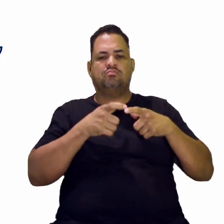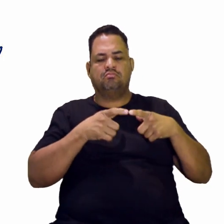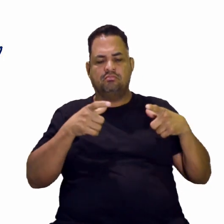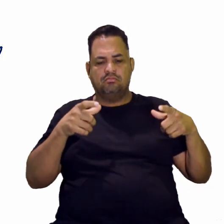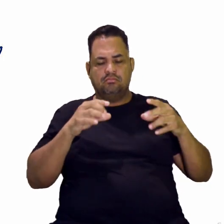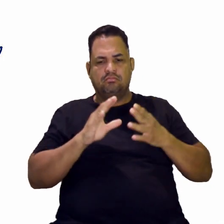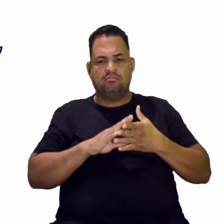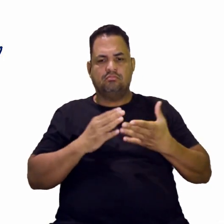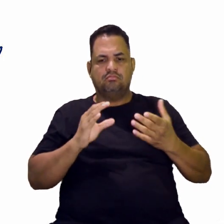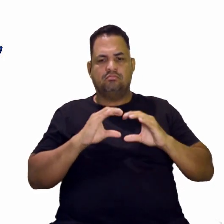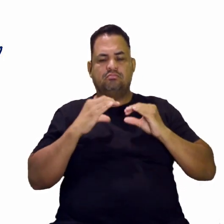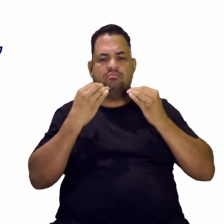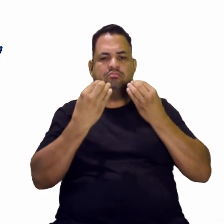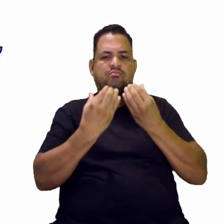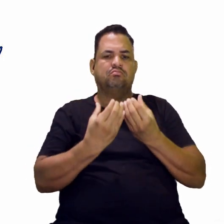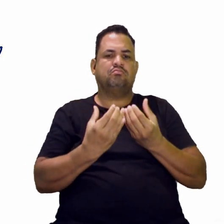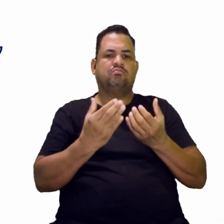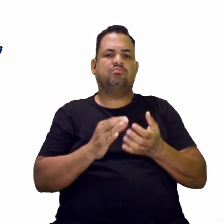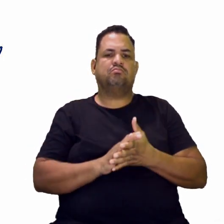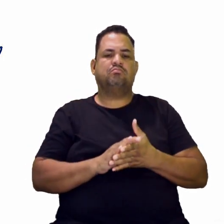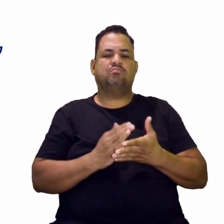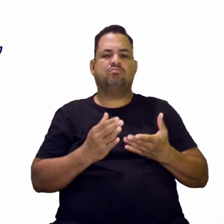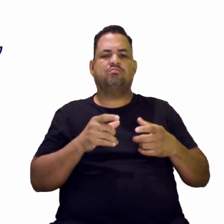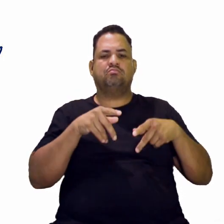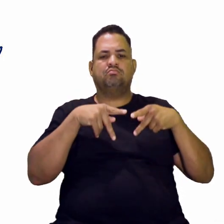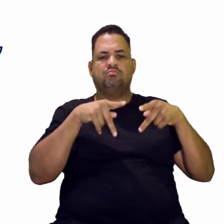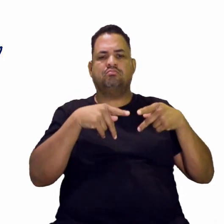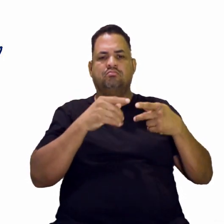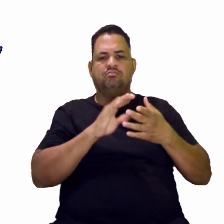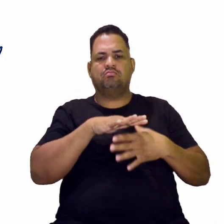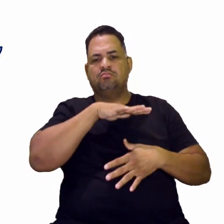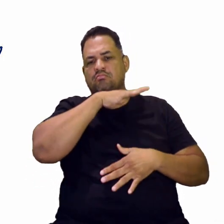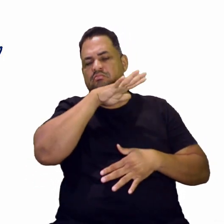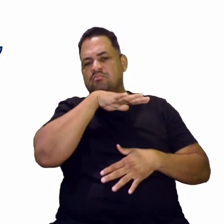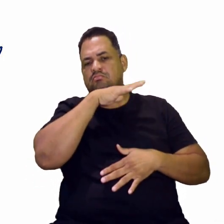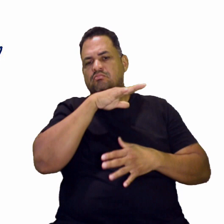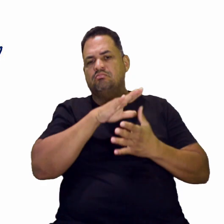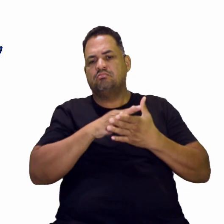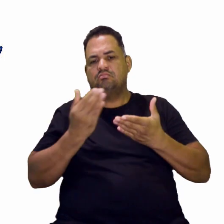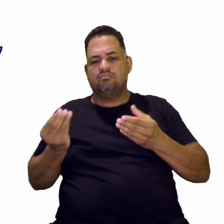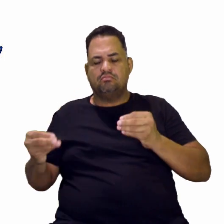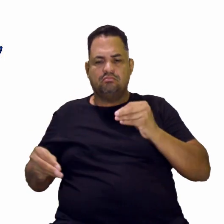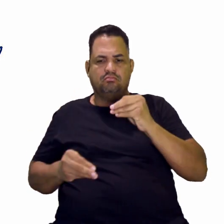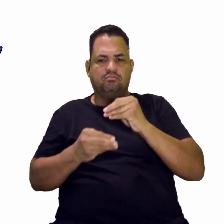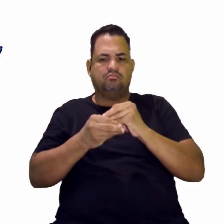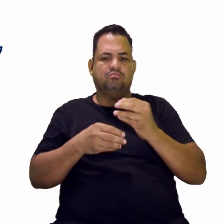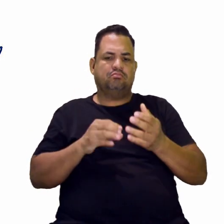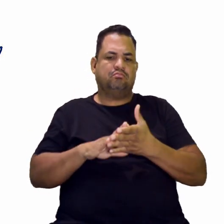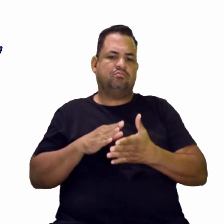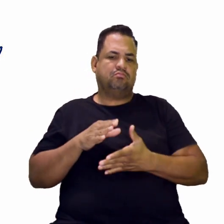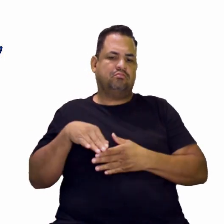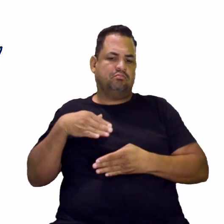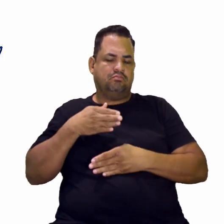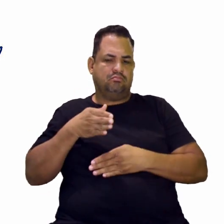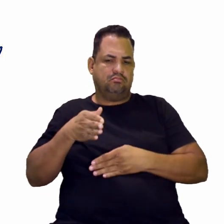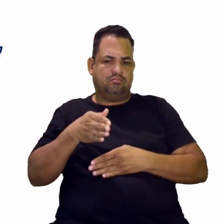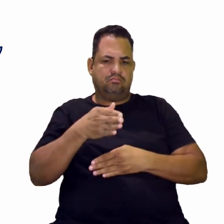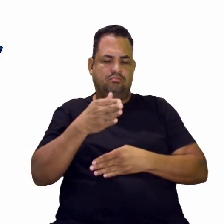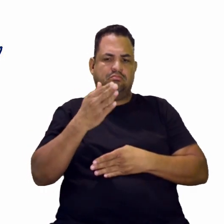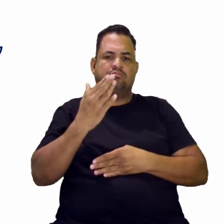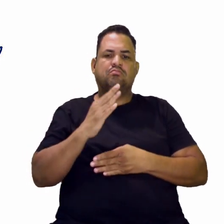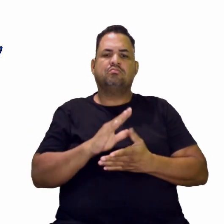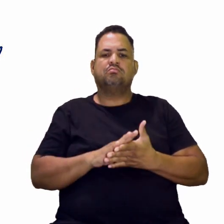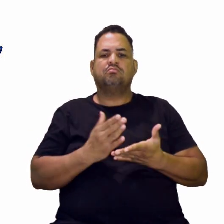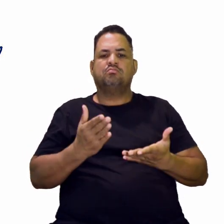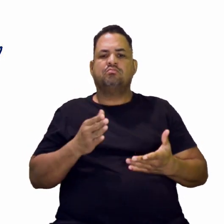aumente essa comunidade, a população daqueles animais que foram introduzidos, fazendo com que a